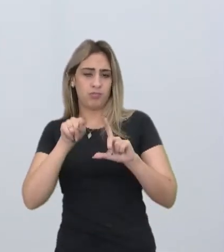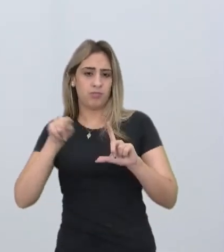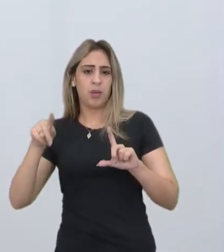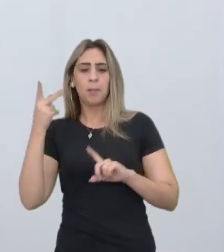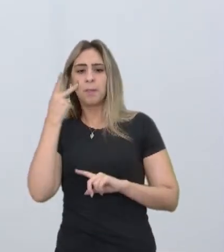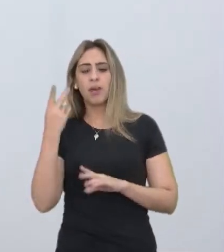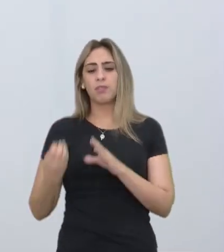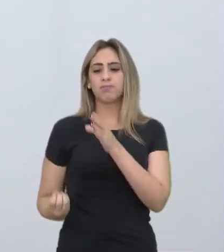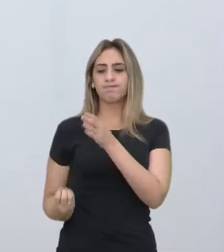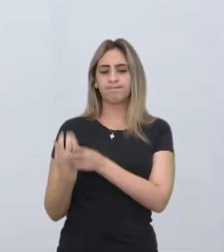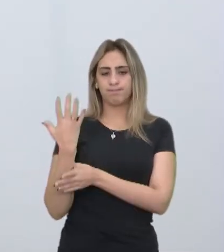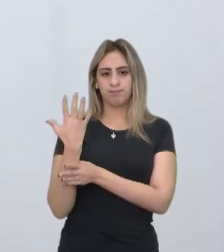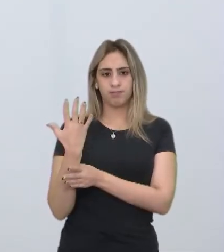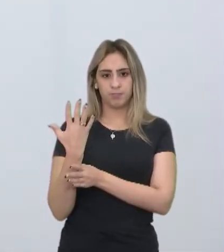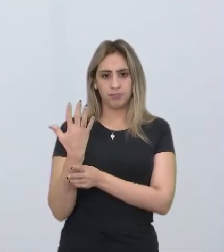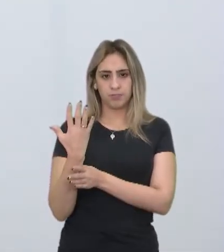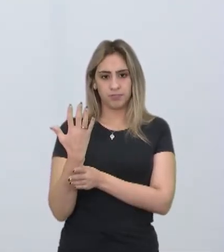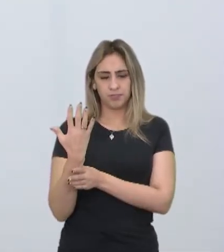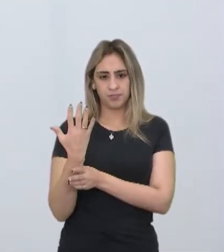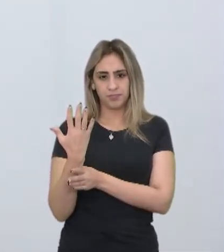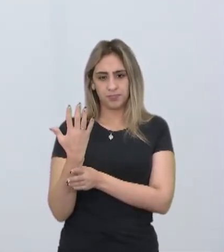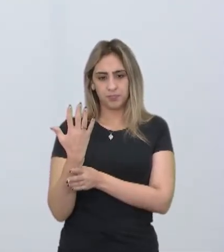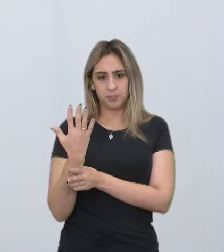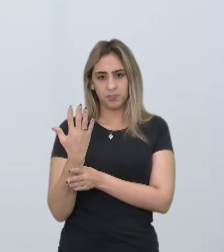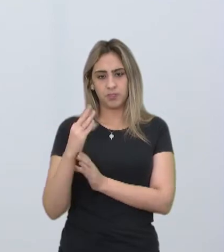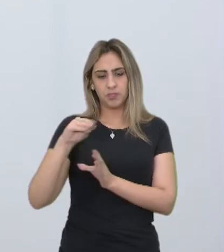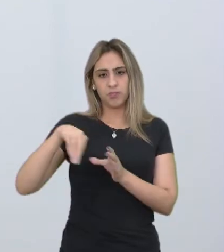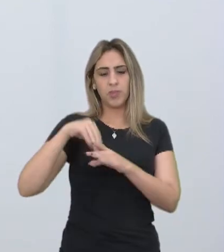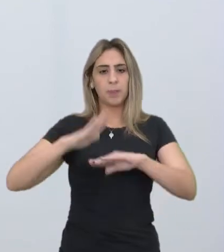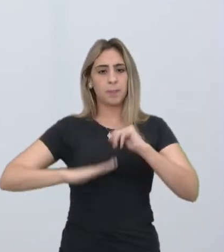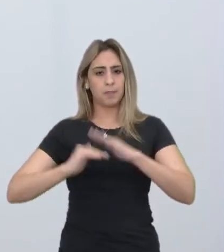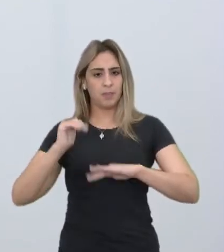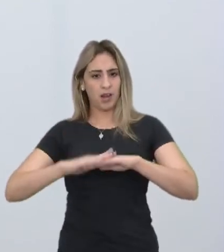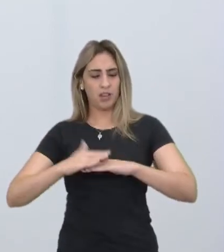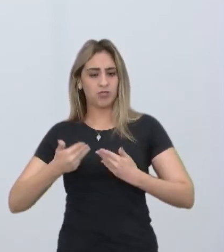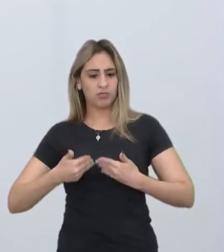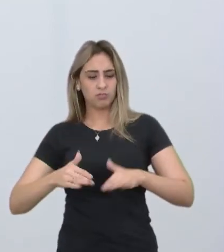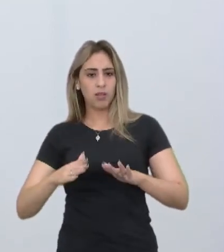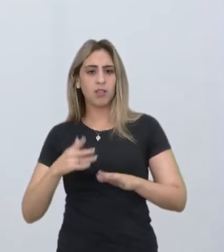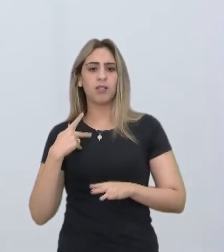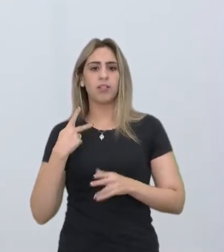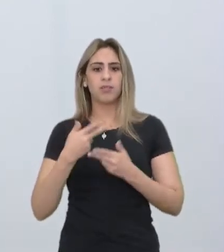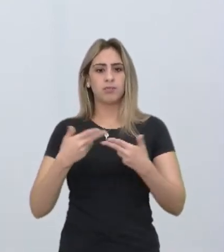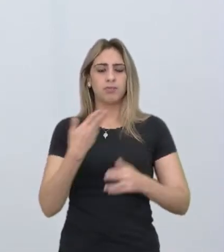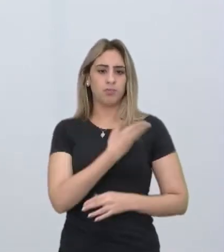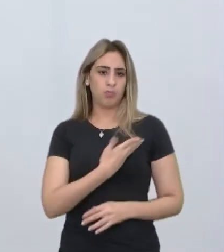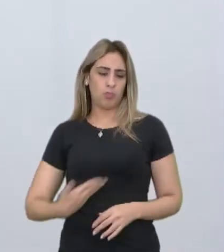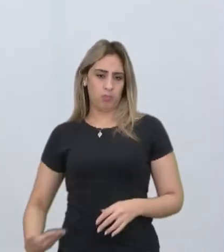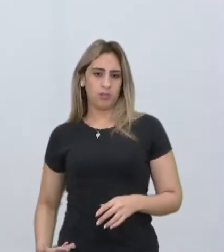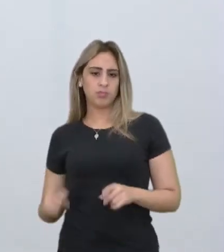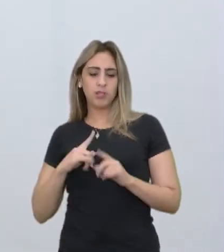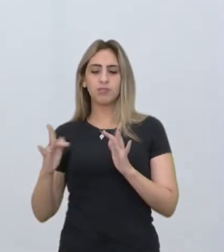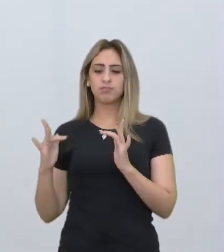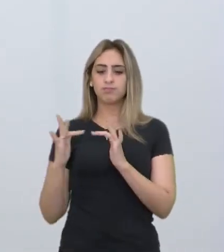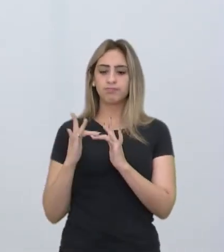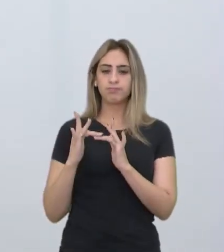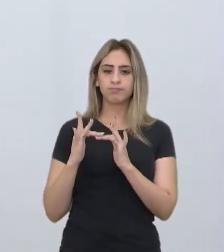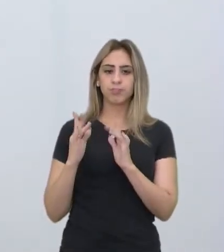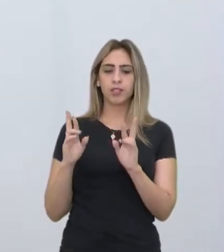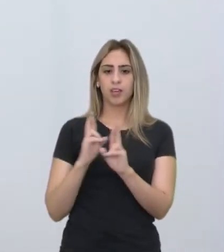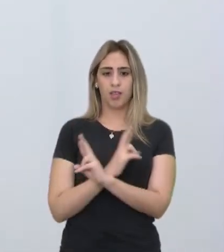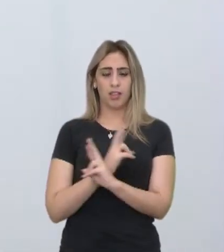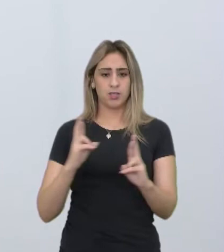para criação, para colocar em prática aí políticas públicas, né, que estão ligadas a questões